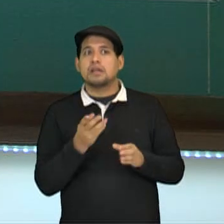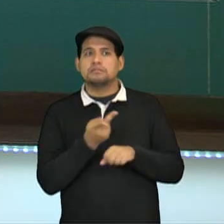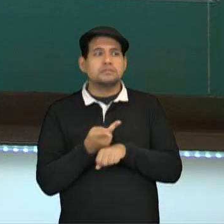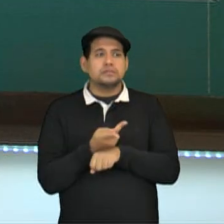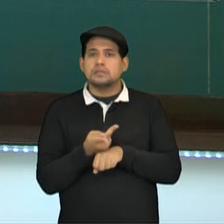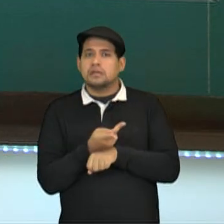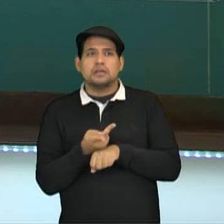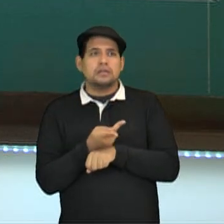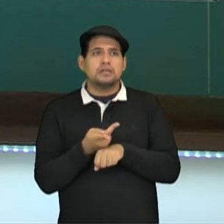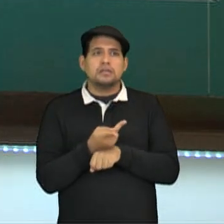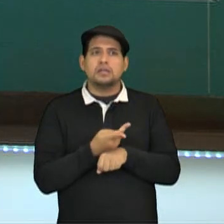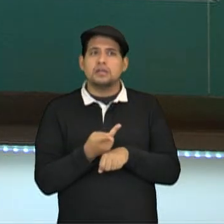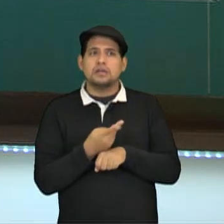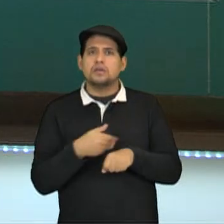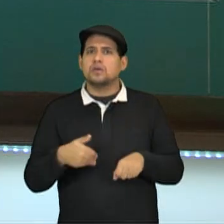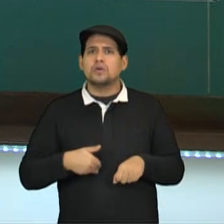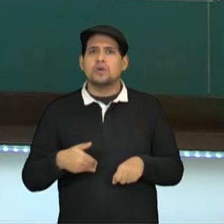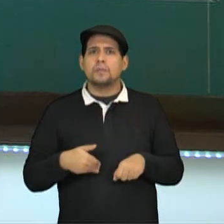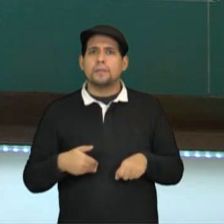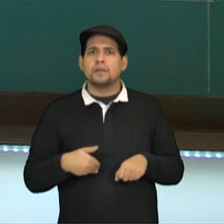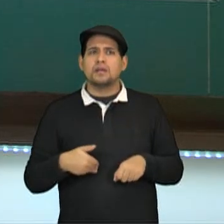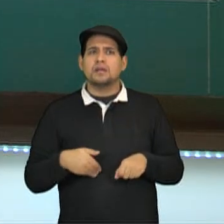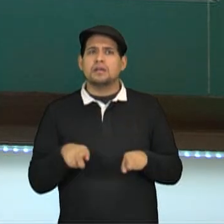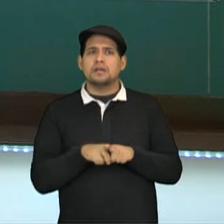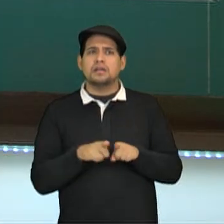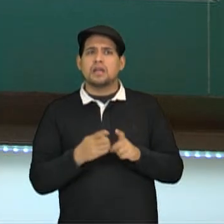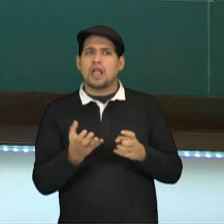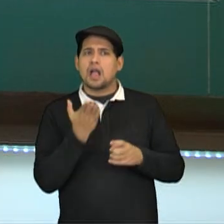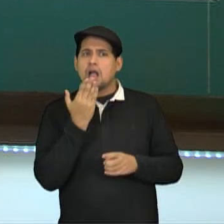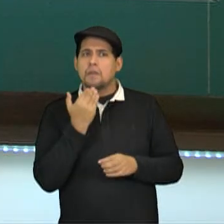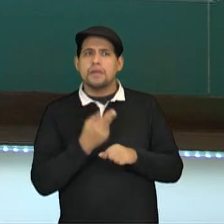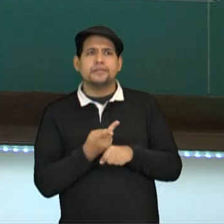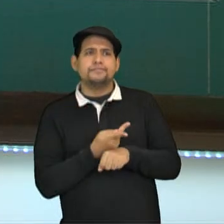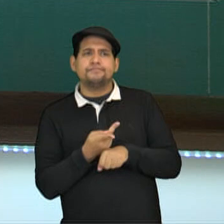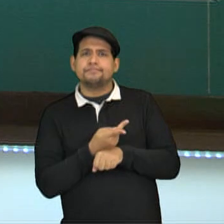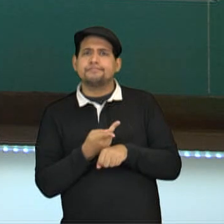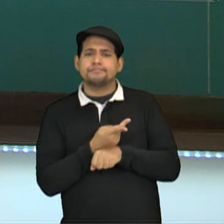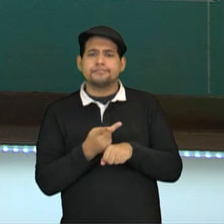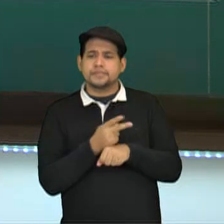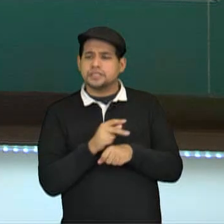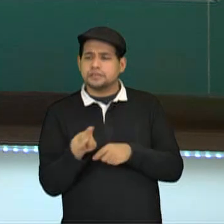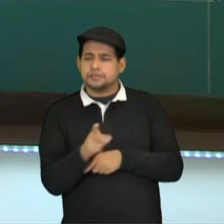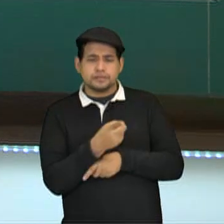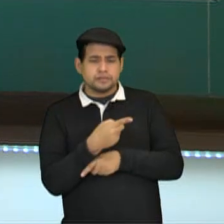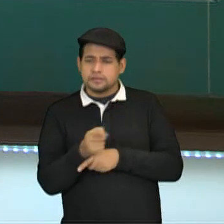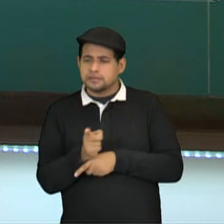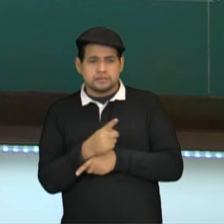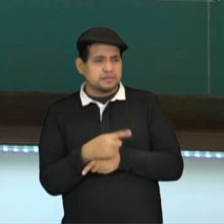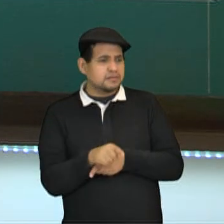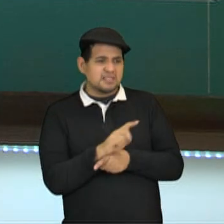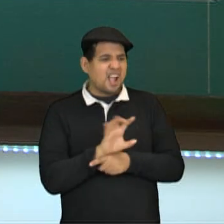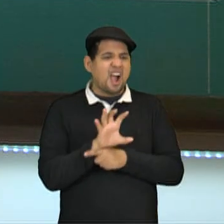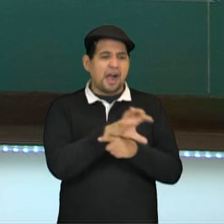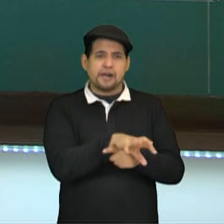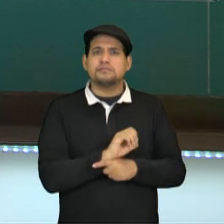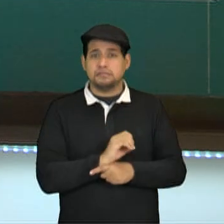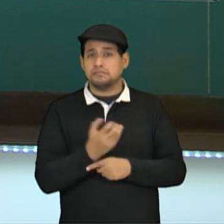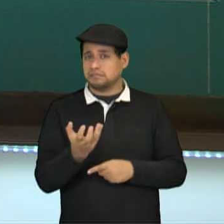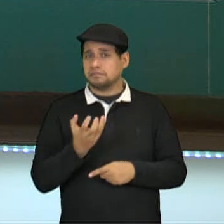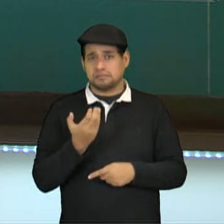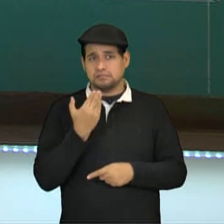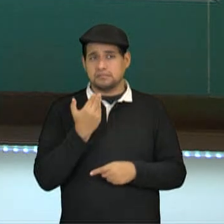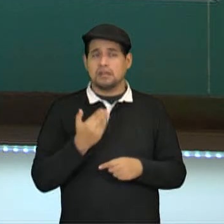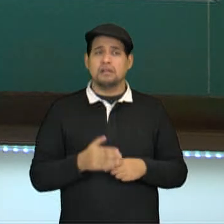procurando alimento, né? Está desesperado para comer ali, procurando ali a presa, procurando ali algo para